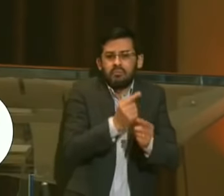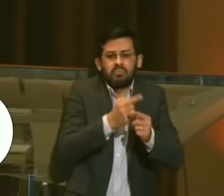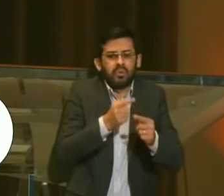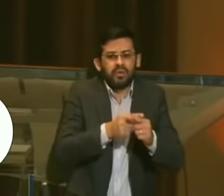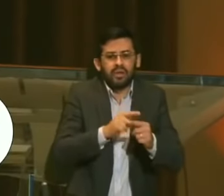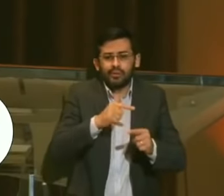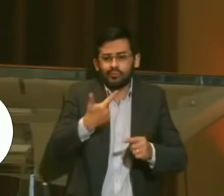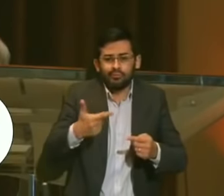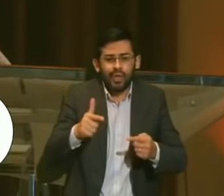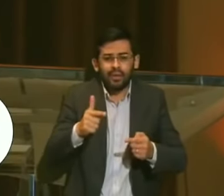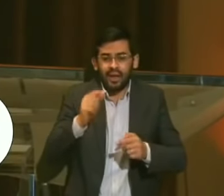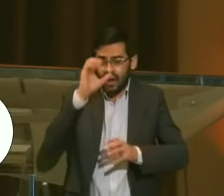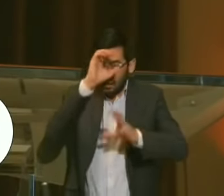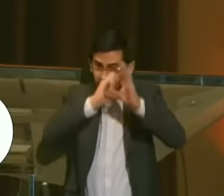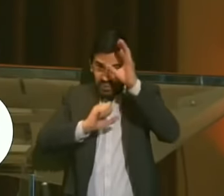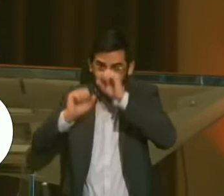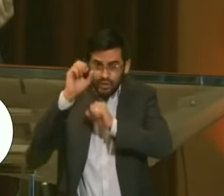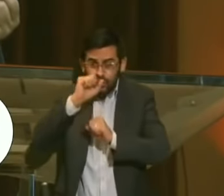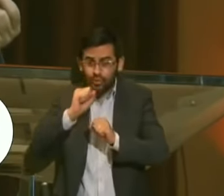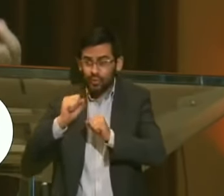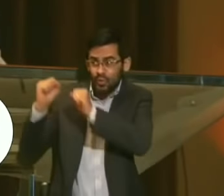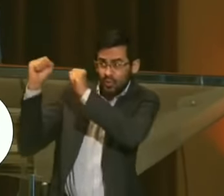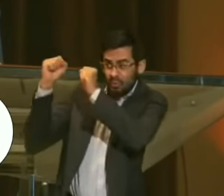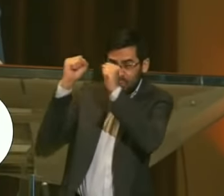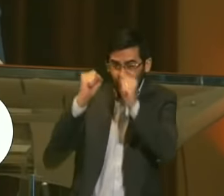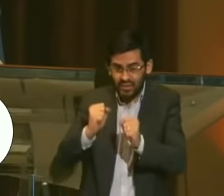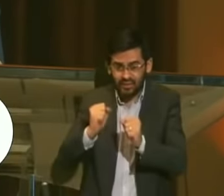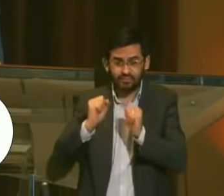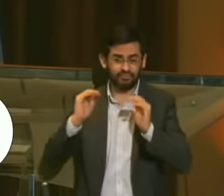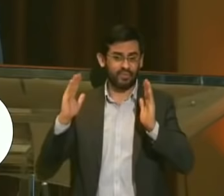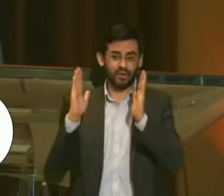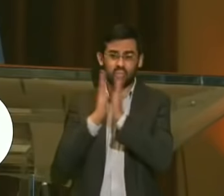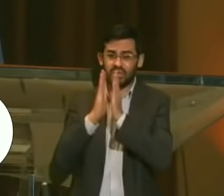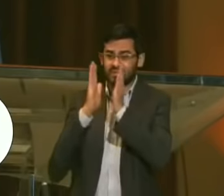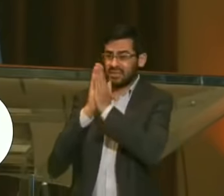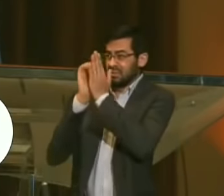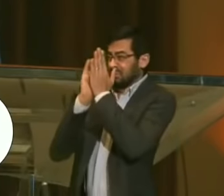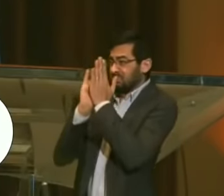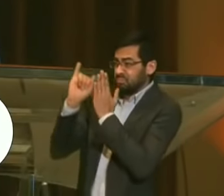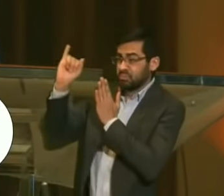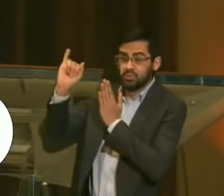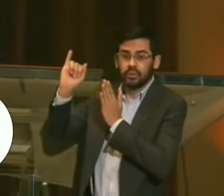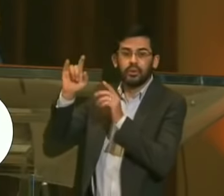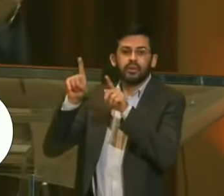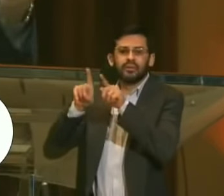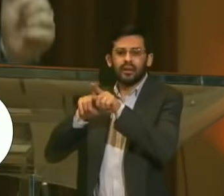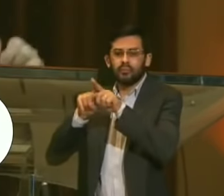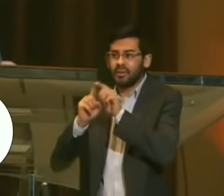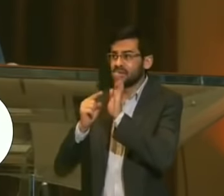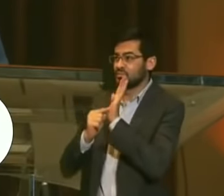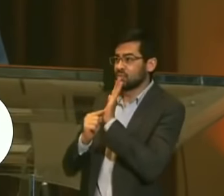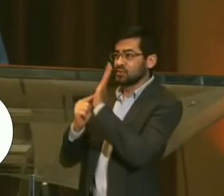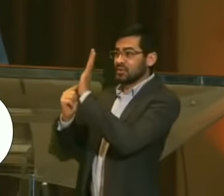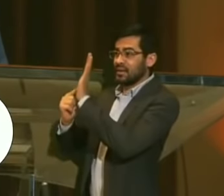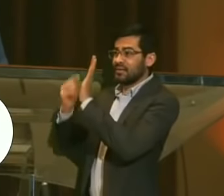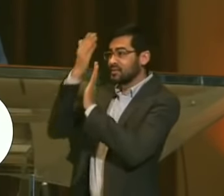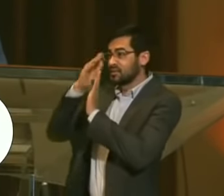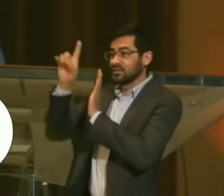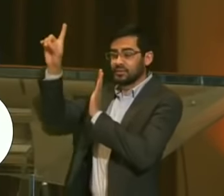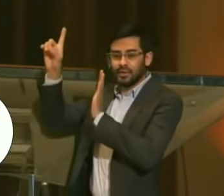têm aprendido o poder da oração intercessória e o poder da prestação de